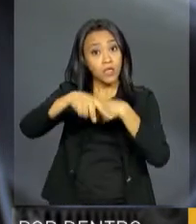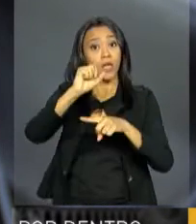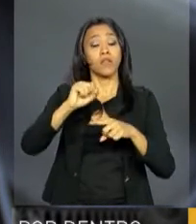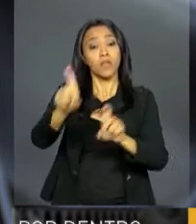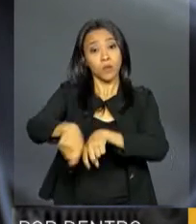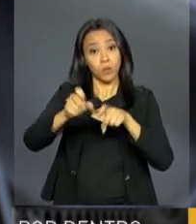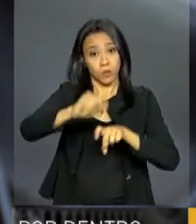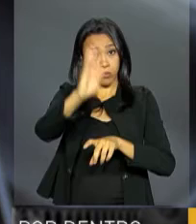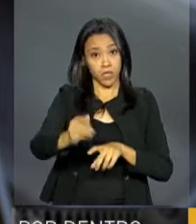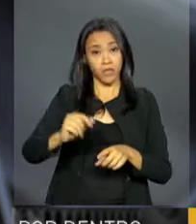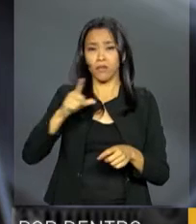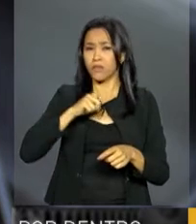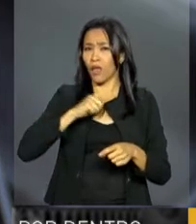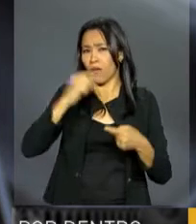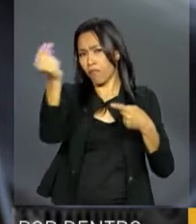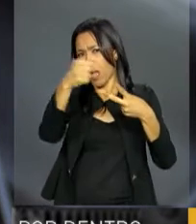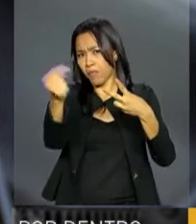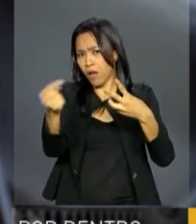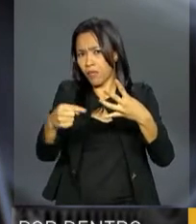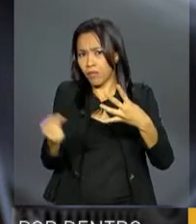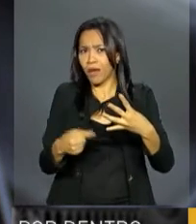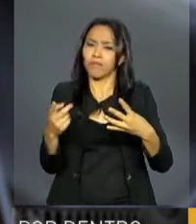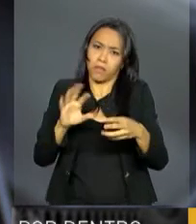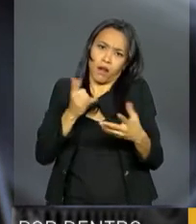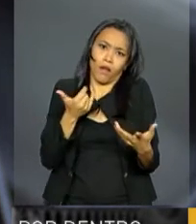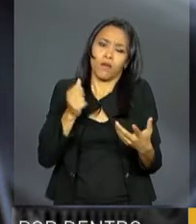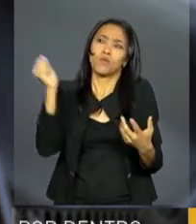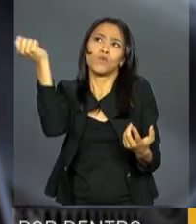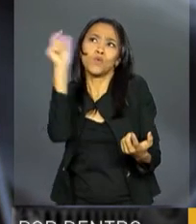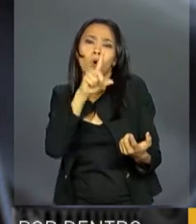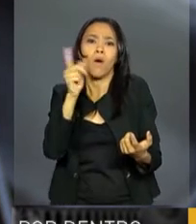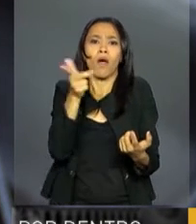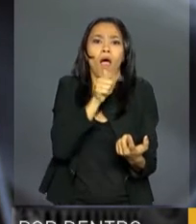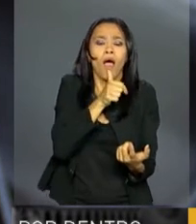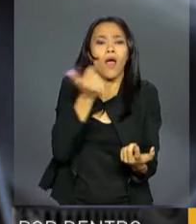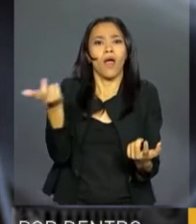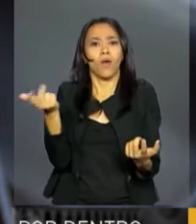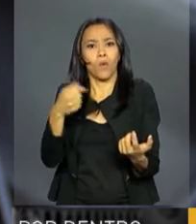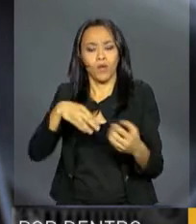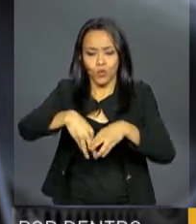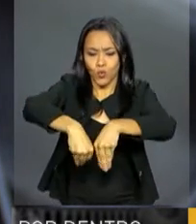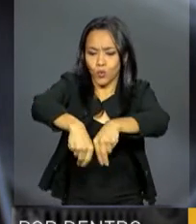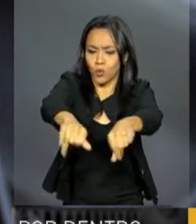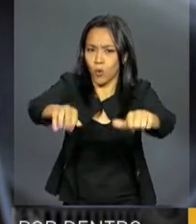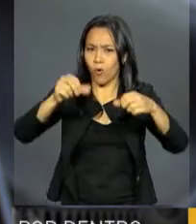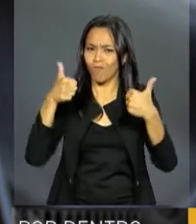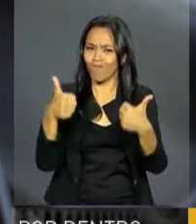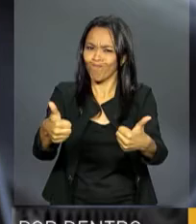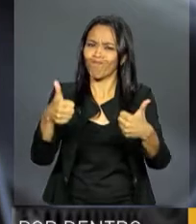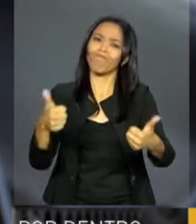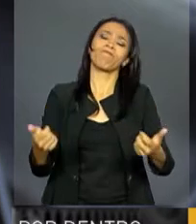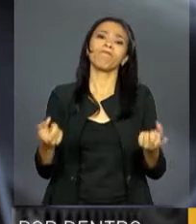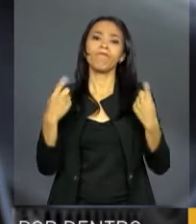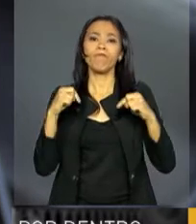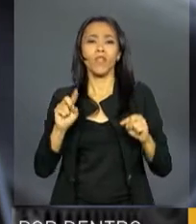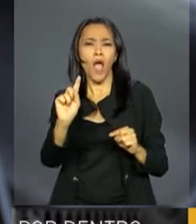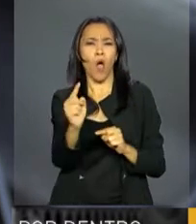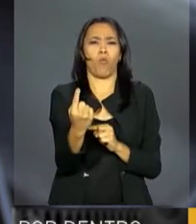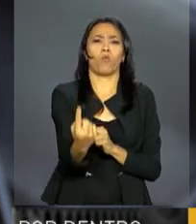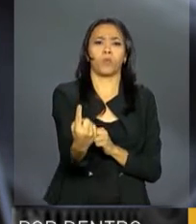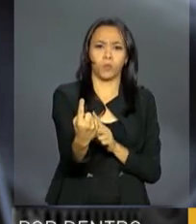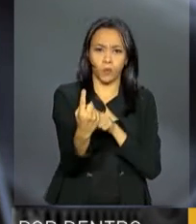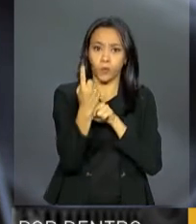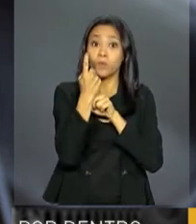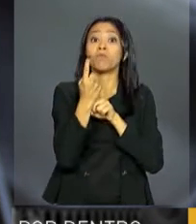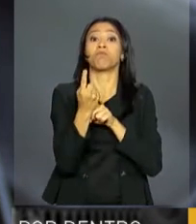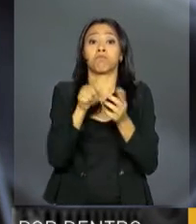de fatores além dos elementos naturais de sol de água de soma sobretudo a um elemento à